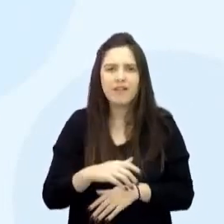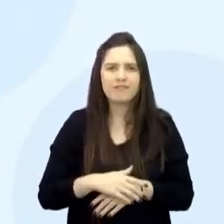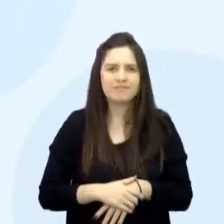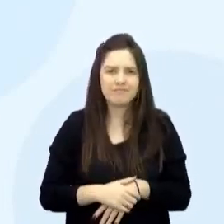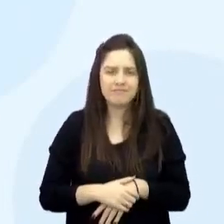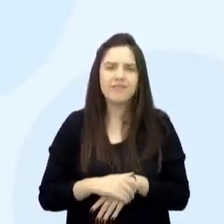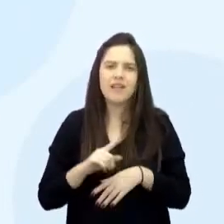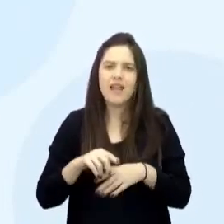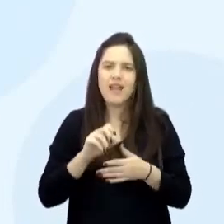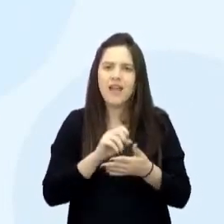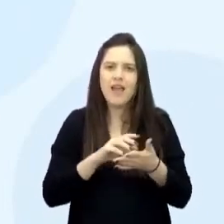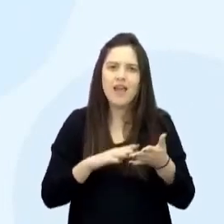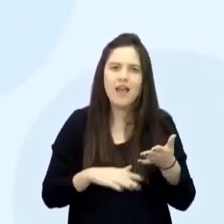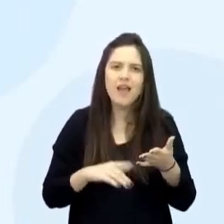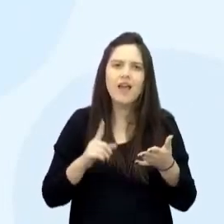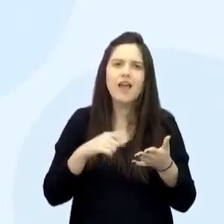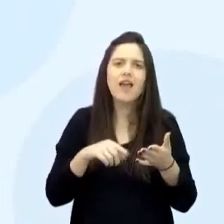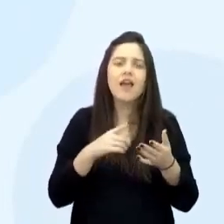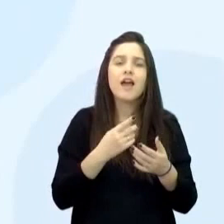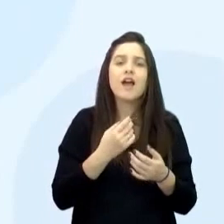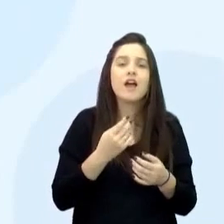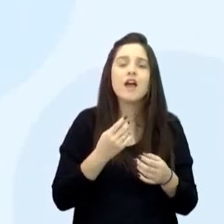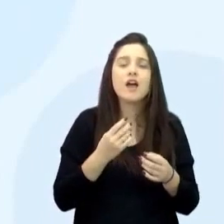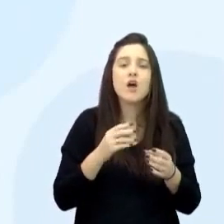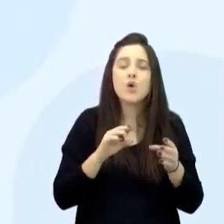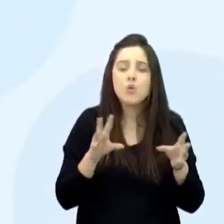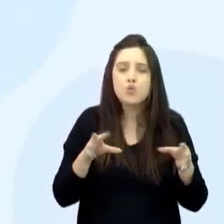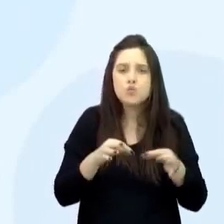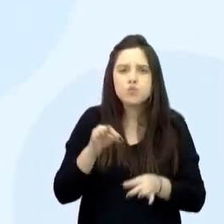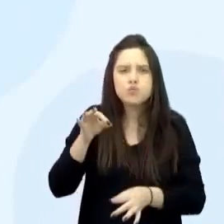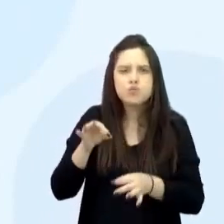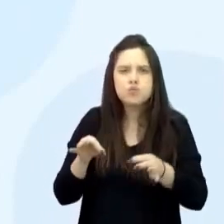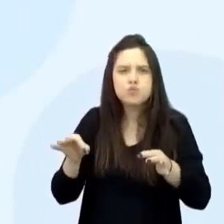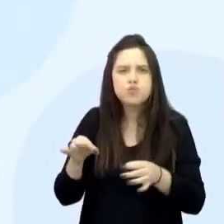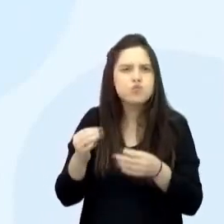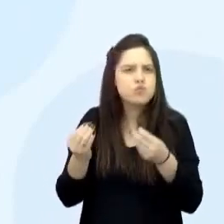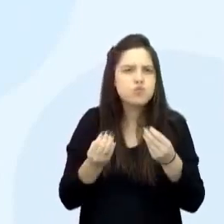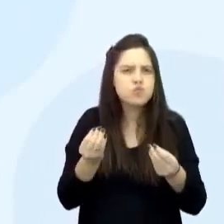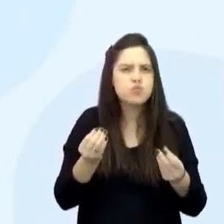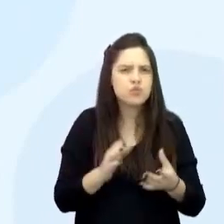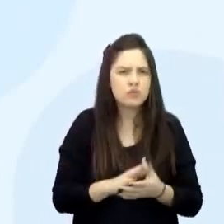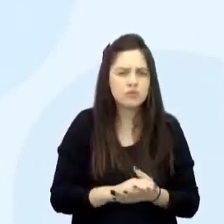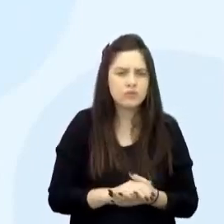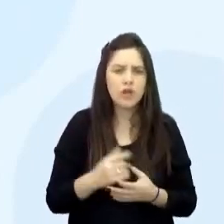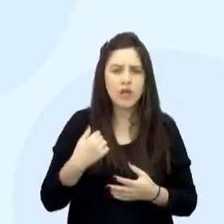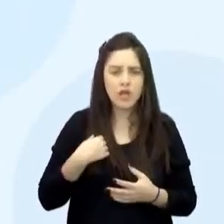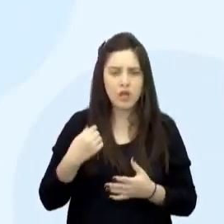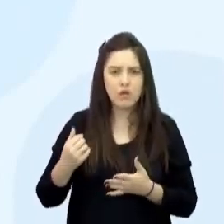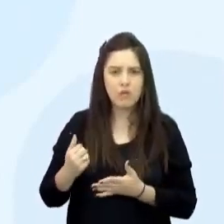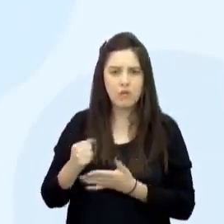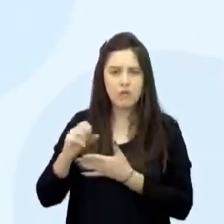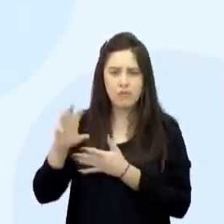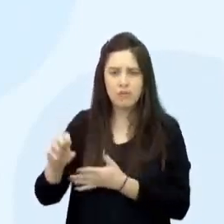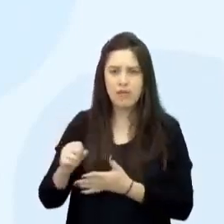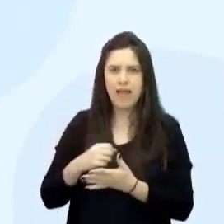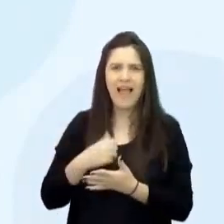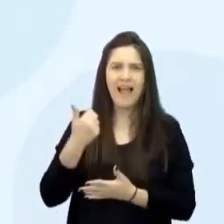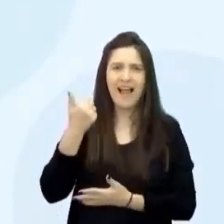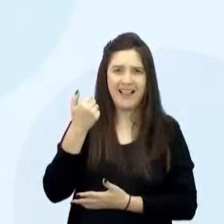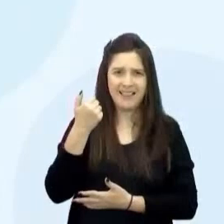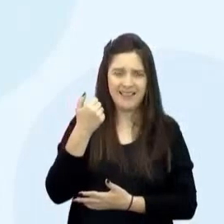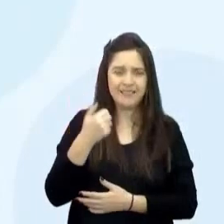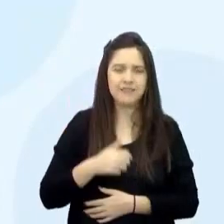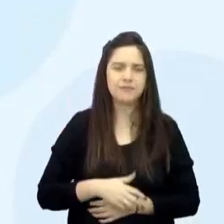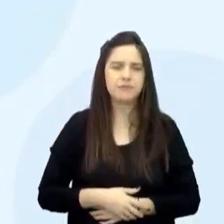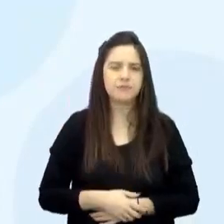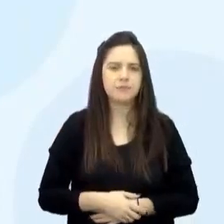essa atividade no formato de um mapa mental, certo? Deixa eu pegar aqui a caneta para